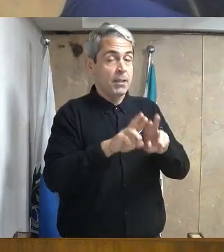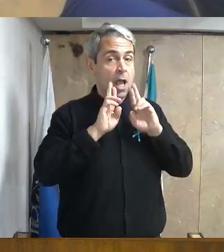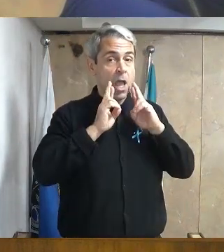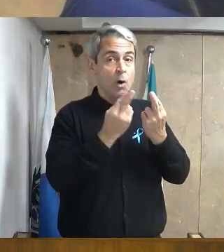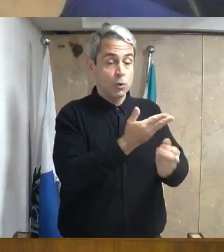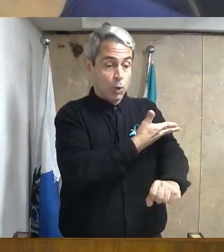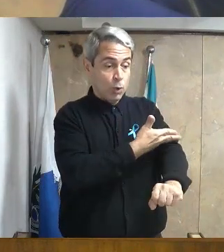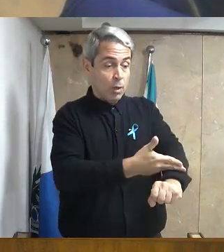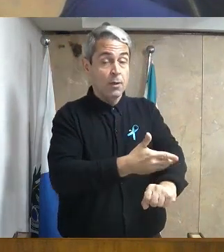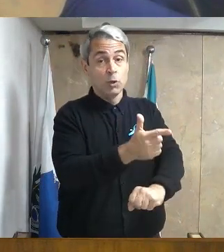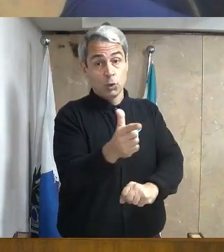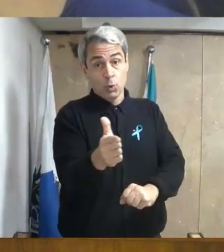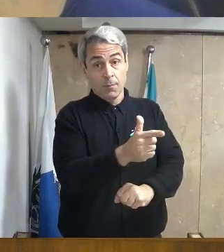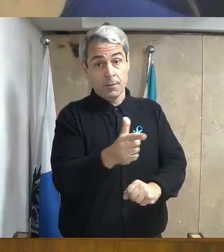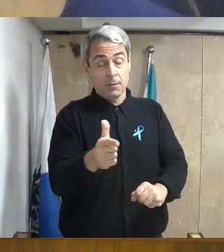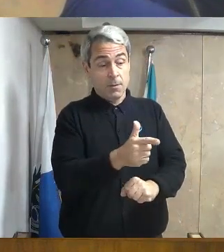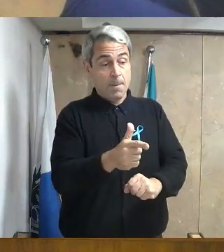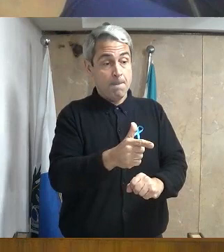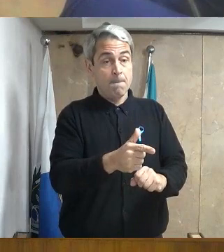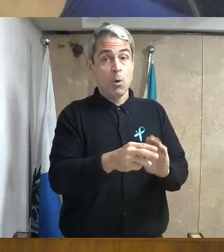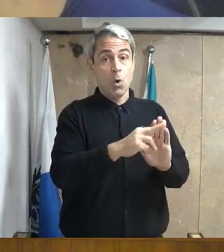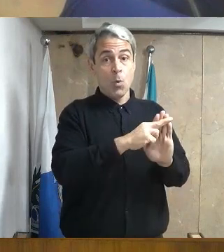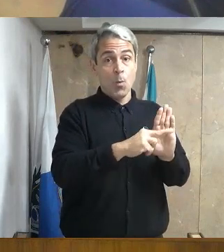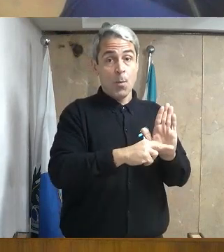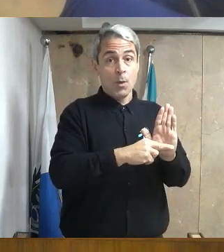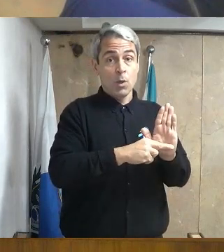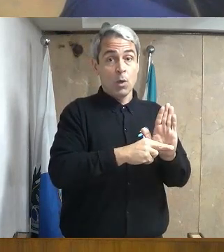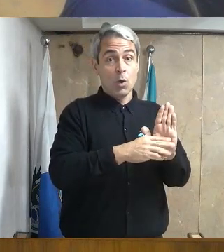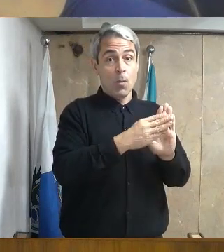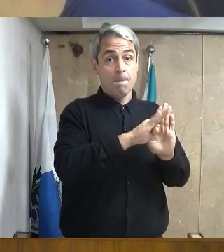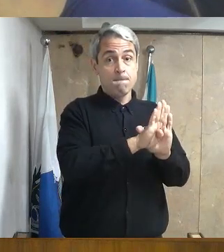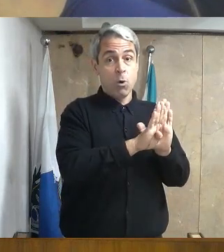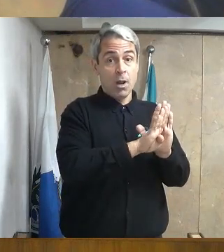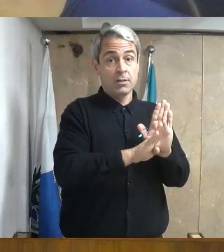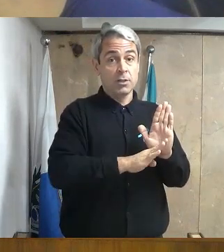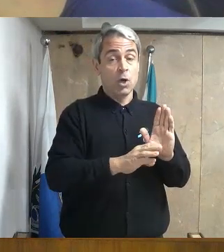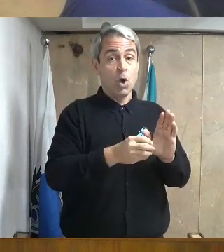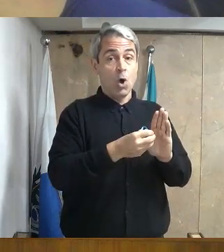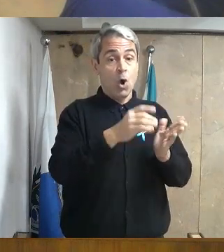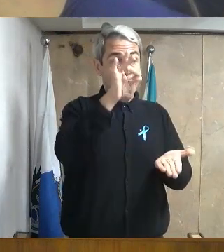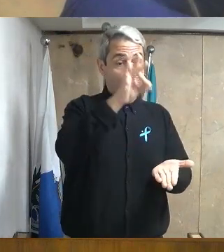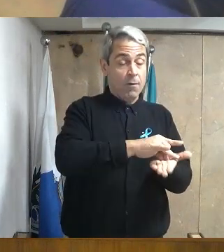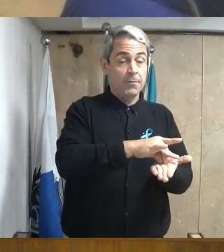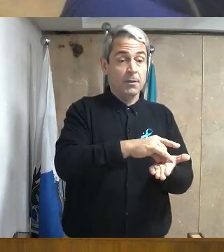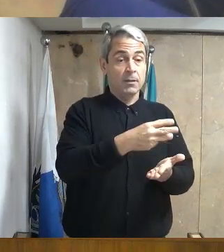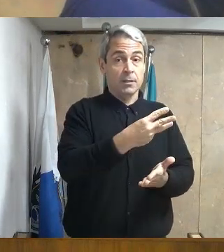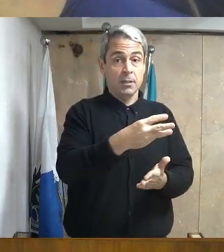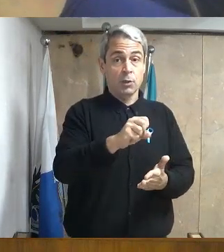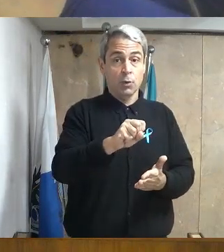de 2022, publicado em Boletim Oficial número 7210, de